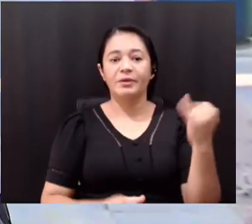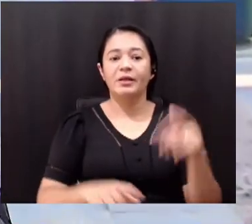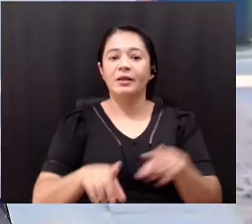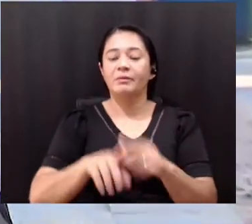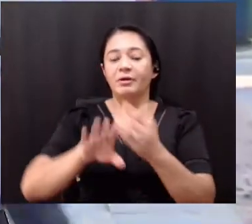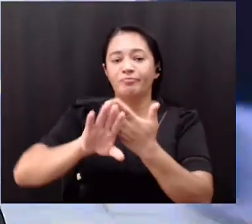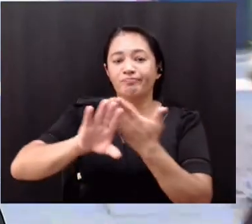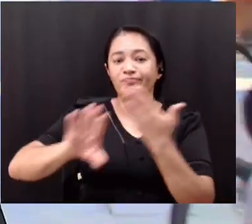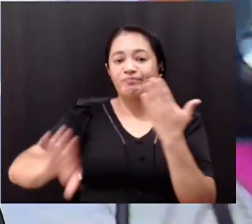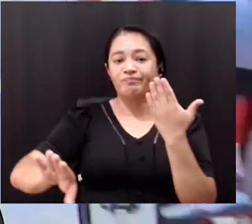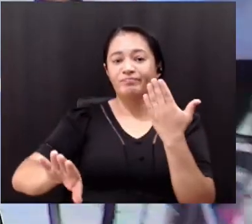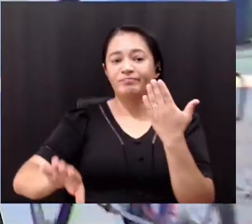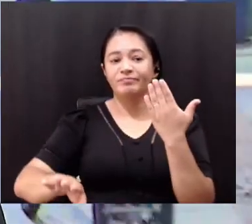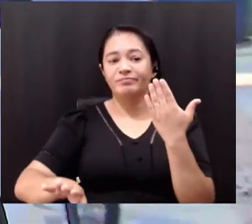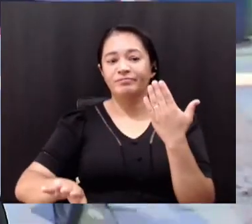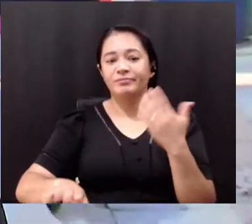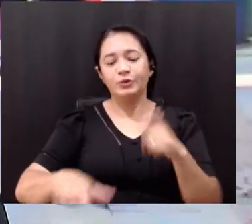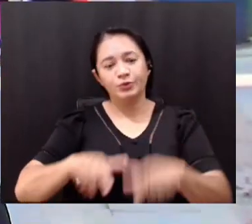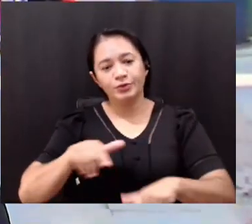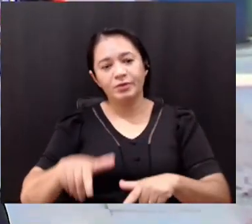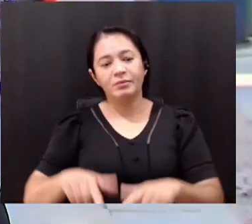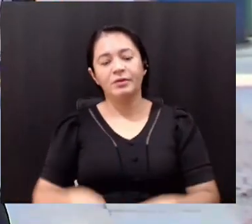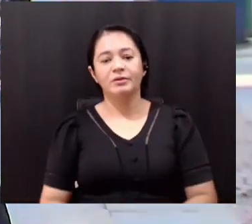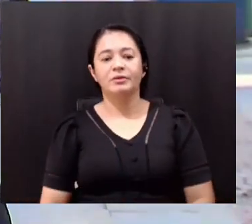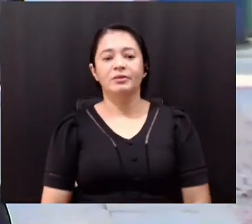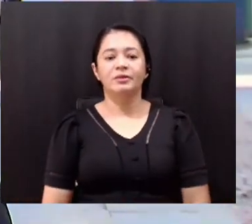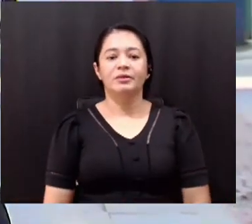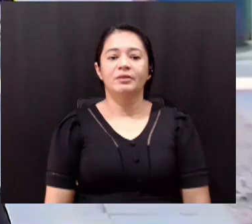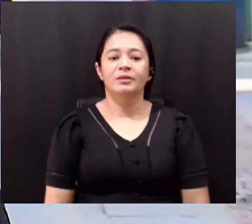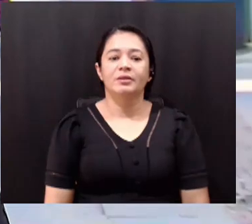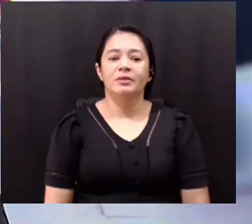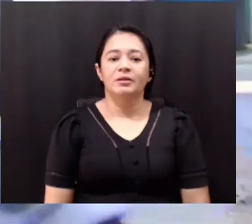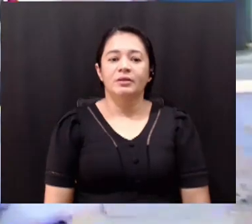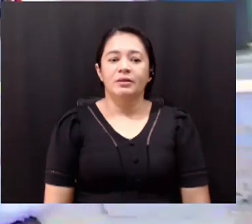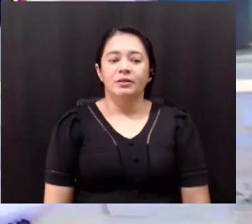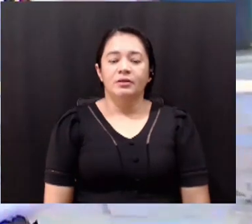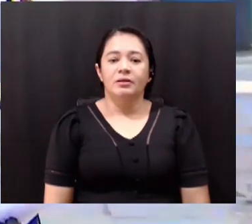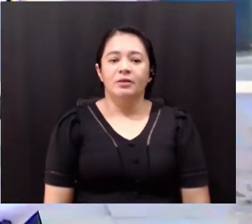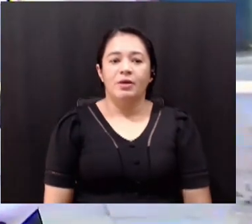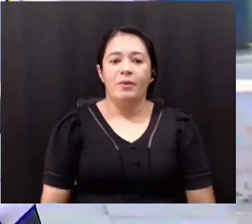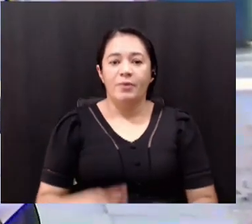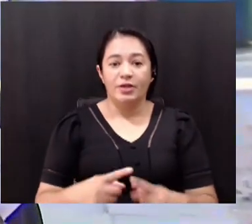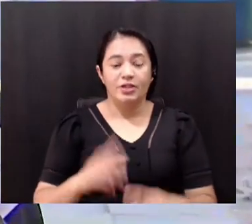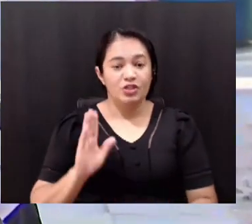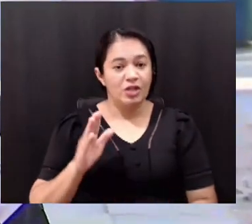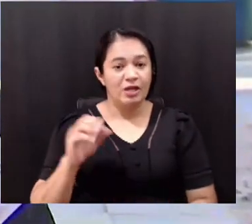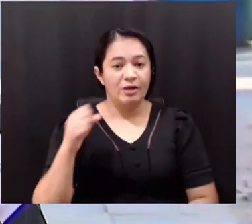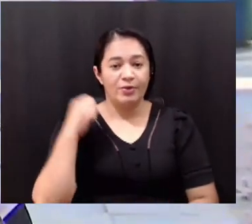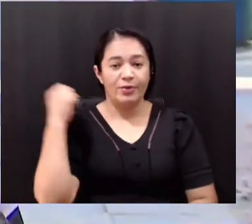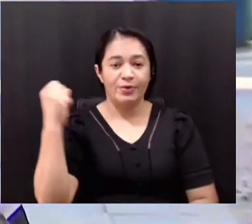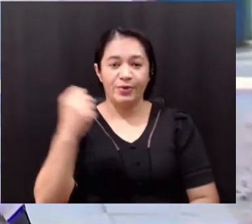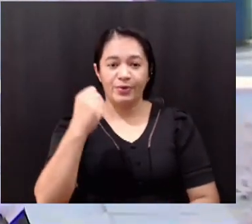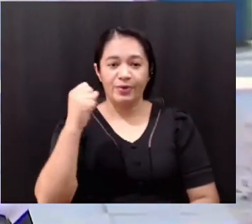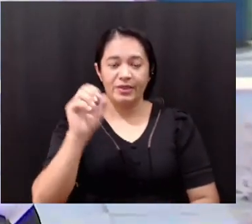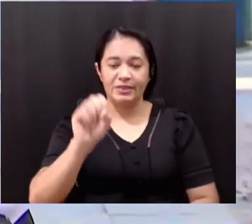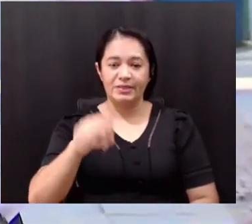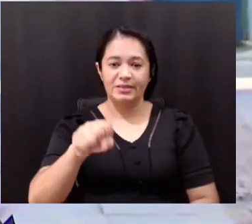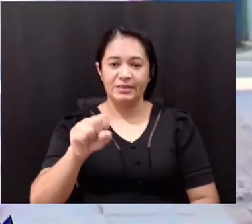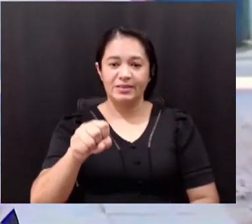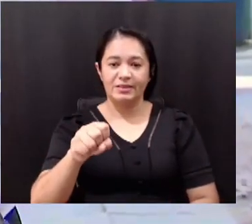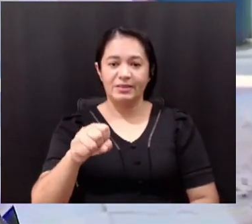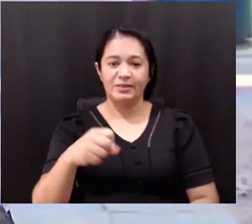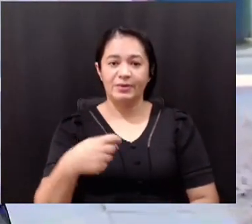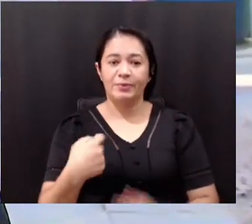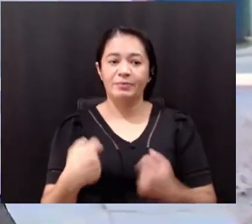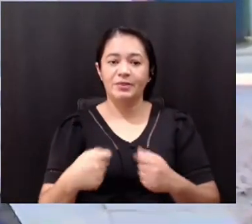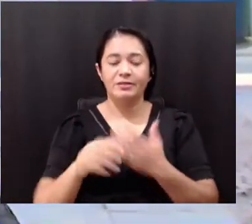afastamento do trabalho. Quando, né, então, o caso já se tornou muito grave, né? Exato, em alguns casos precisa de um afastamento, que é o meu caso